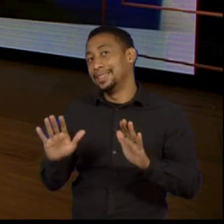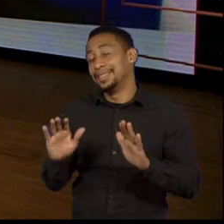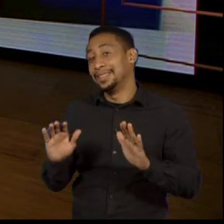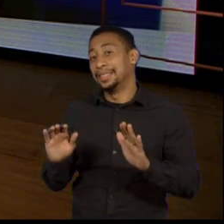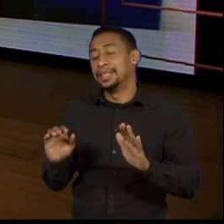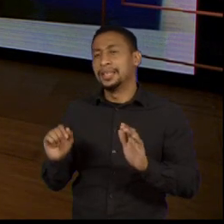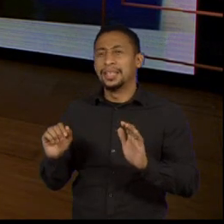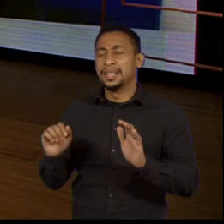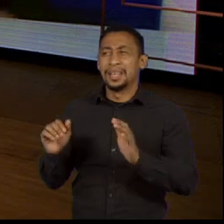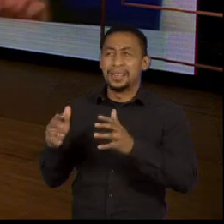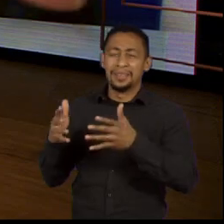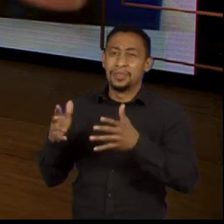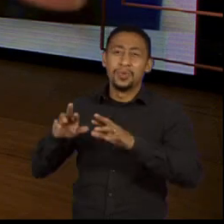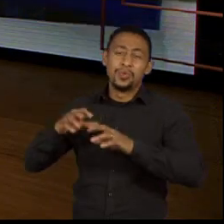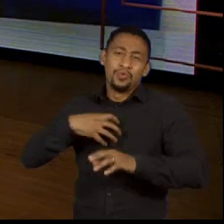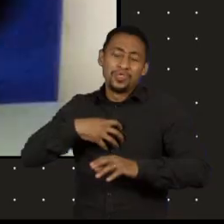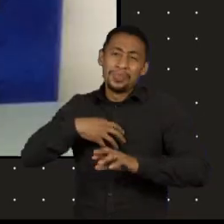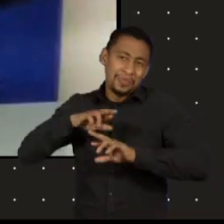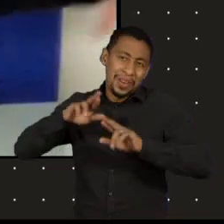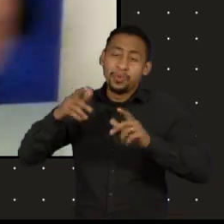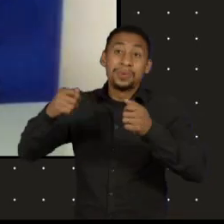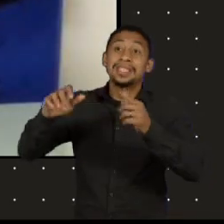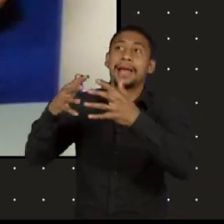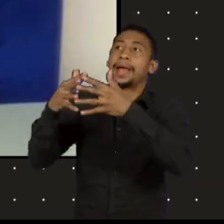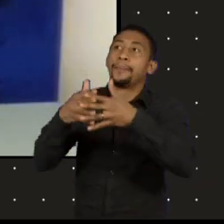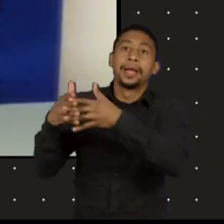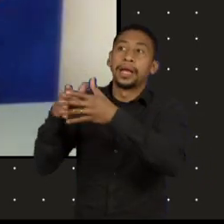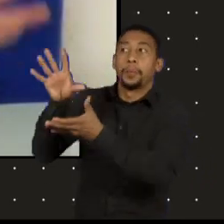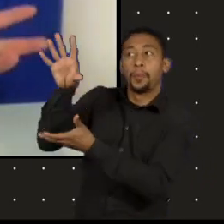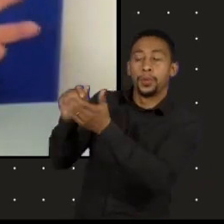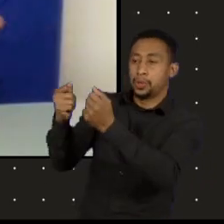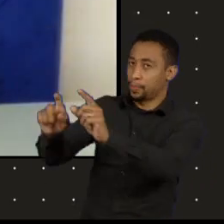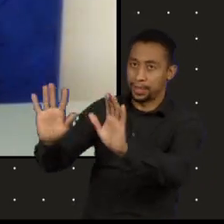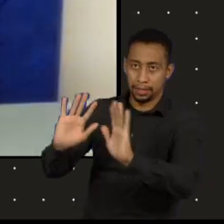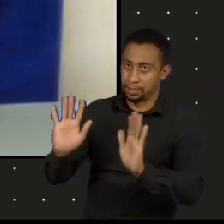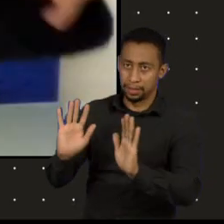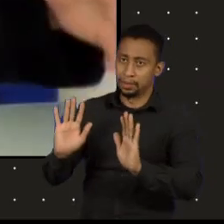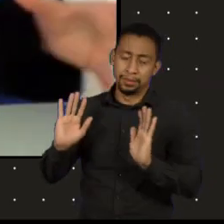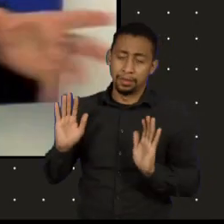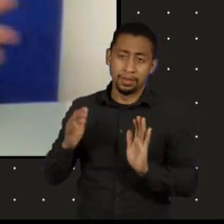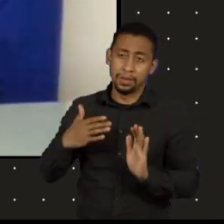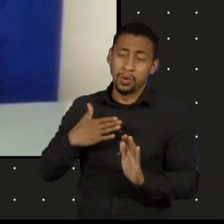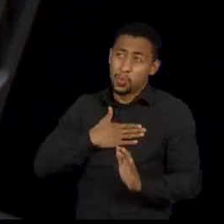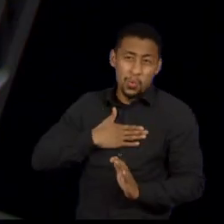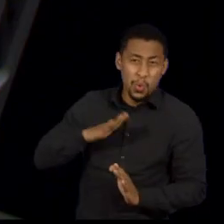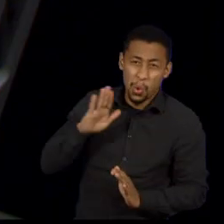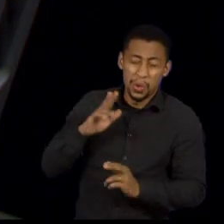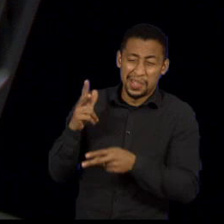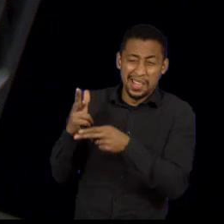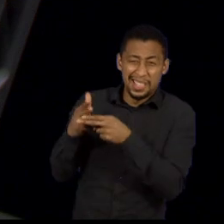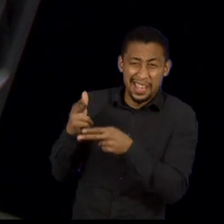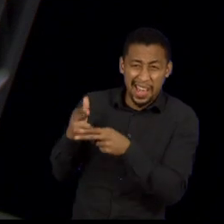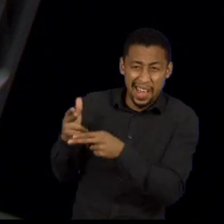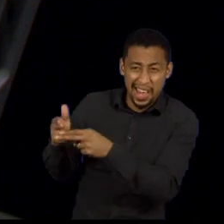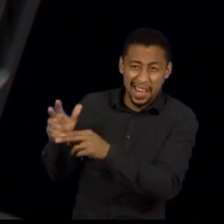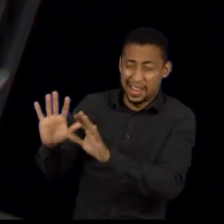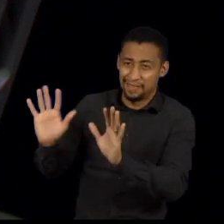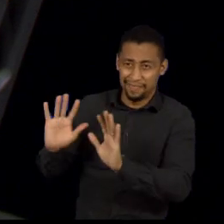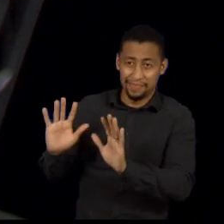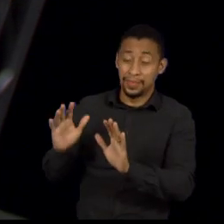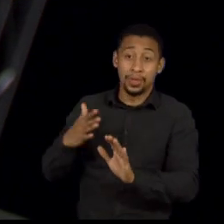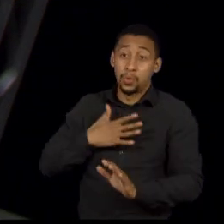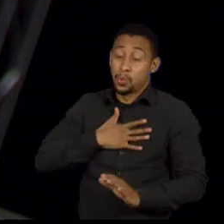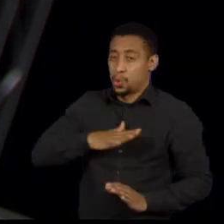menos americana. Uhum. Né? A escola cinematográfica, eu não sou muito fã, não sou muito fã de série, eu não sou muito fã disso. Então,